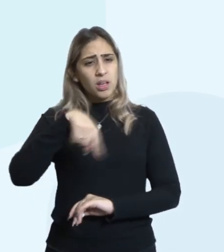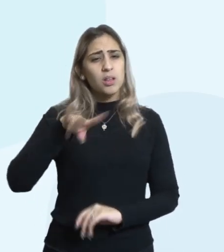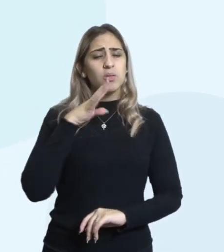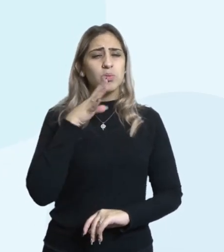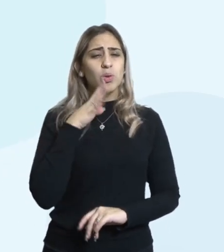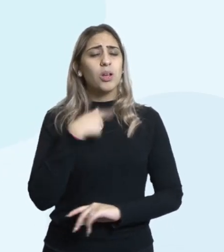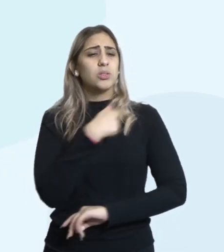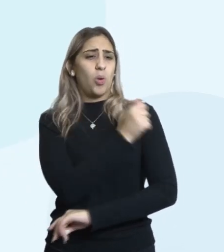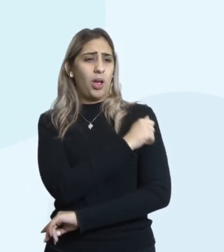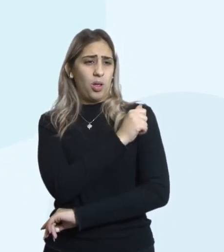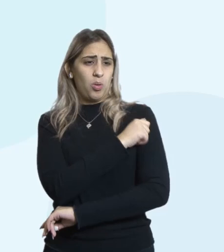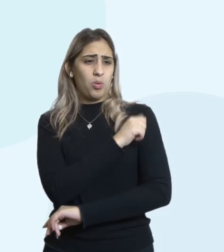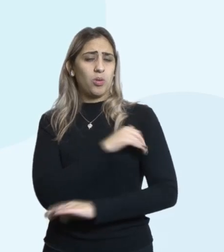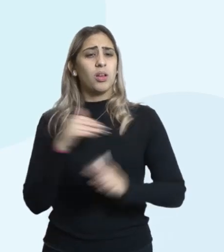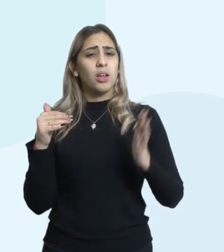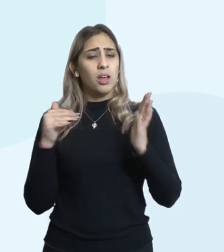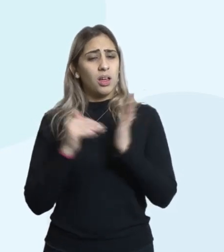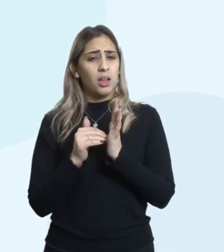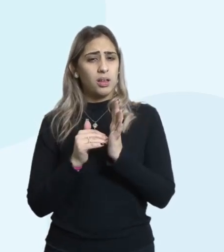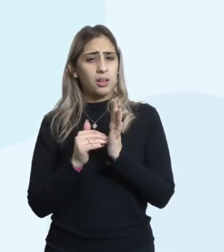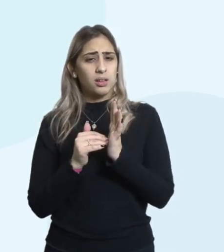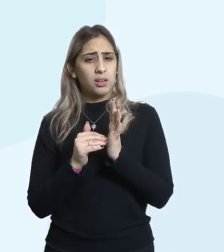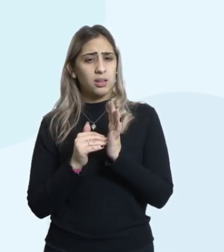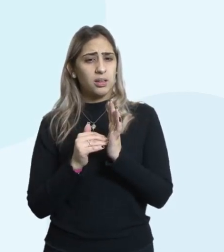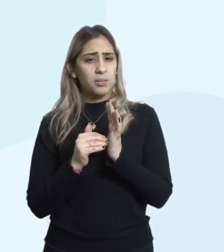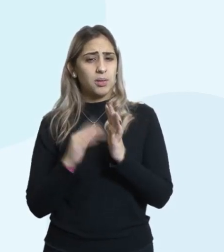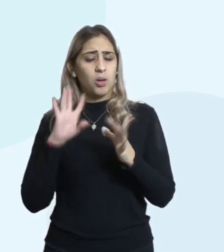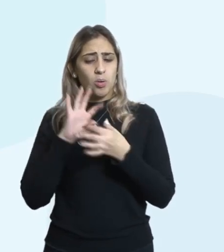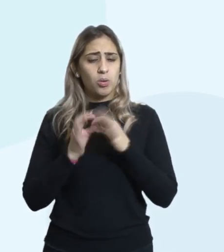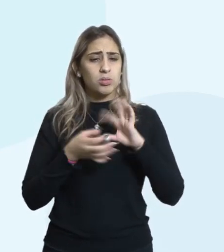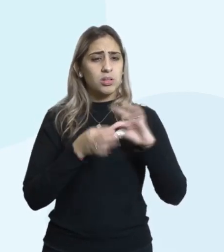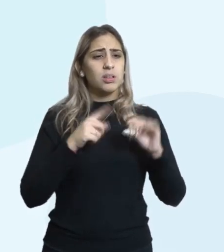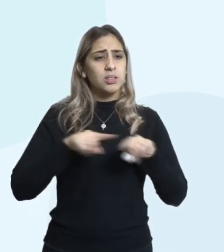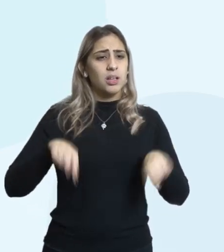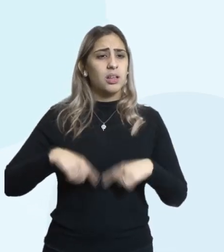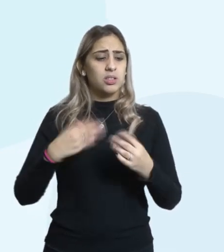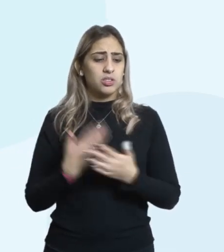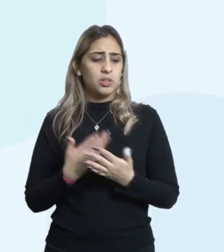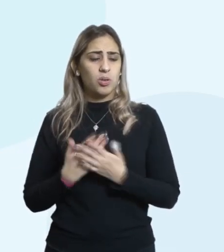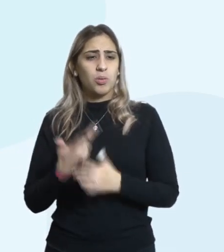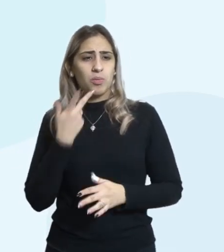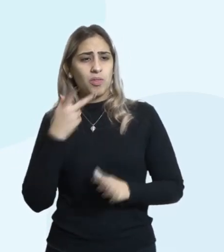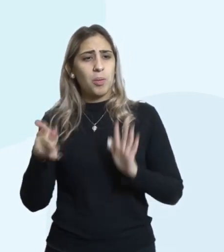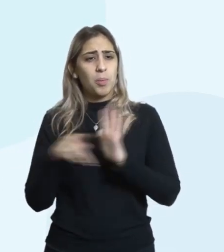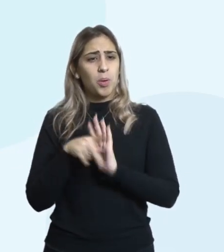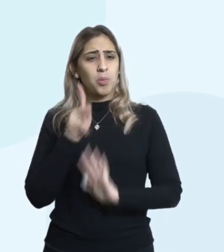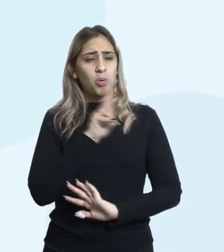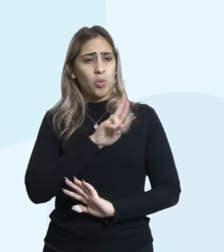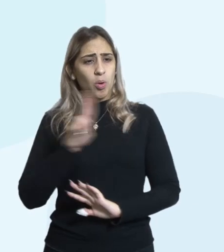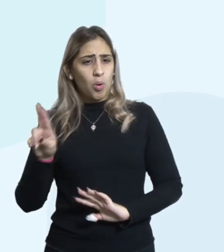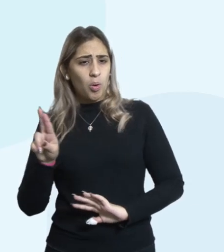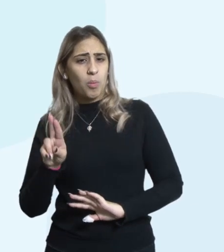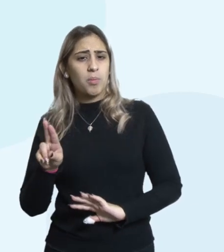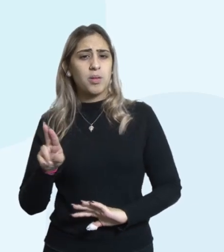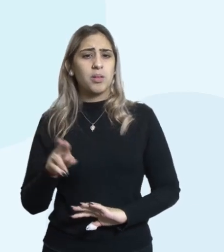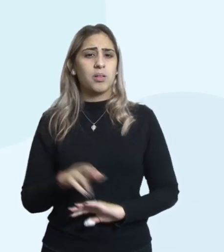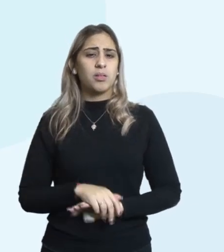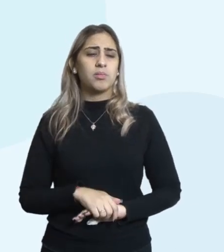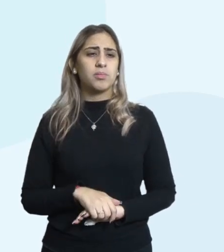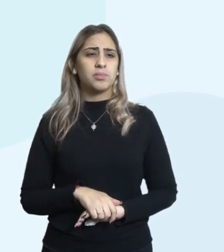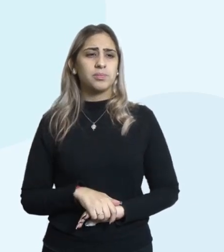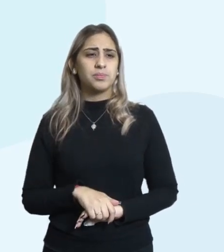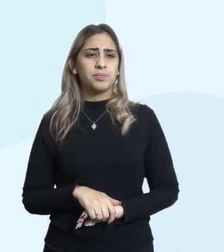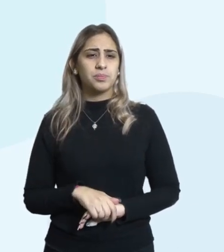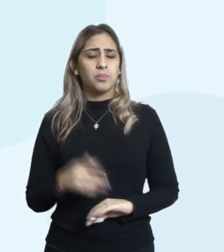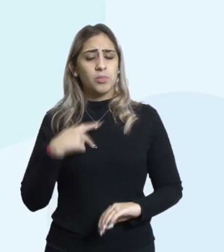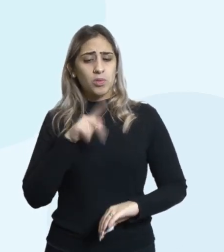o aluno, até para contextualizar a sala de aula, falar o próprio nome, olha, eu sou a professora Carmen, hoje